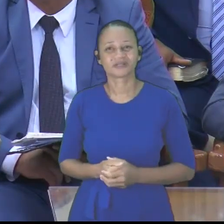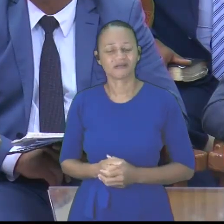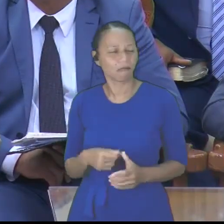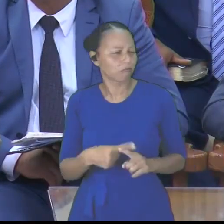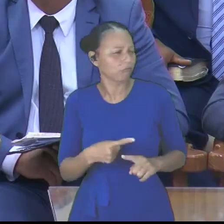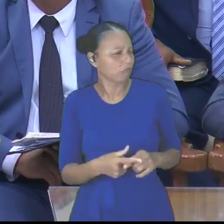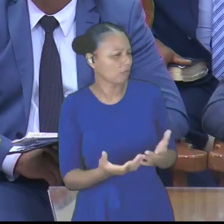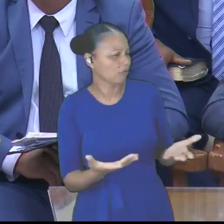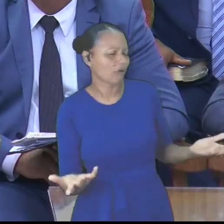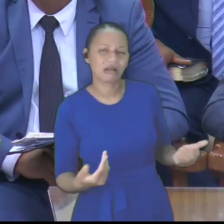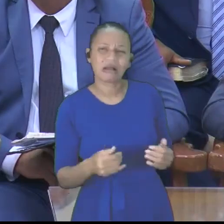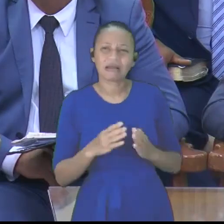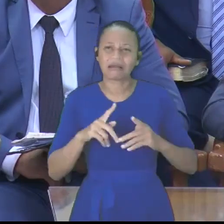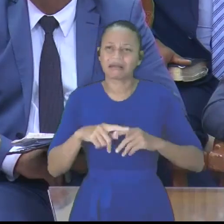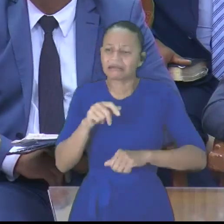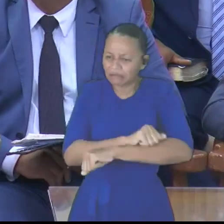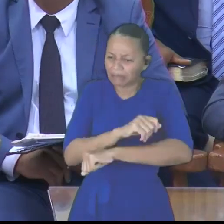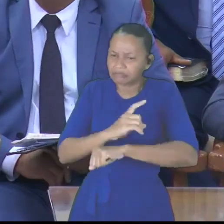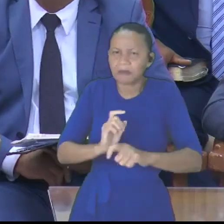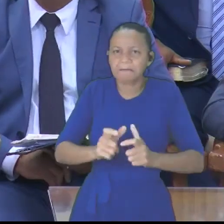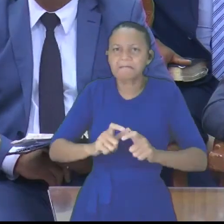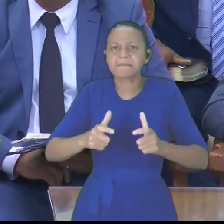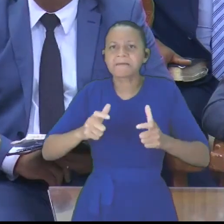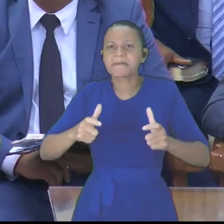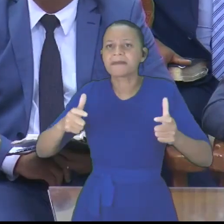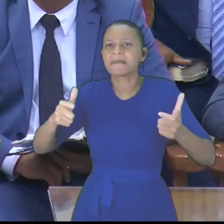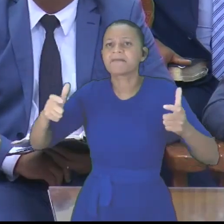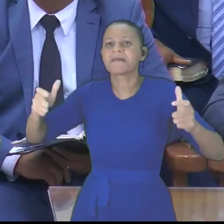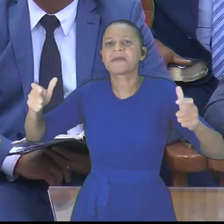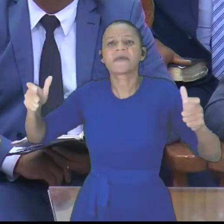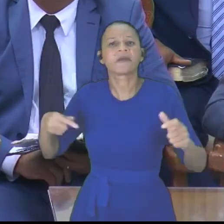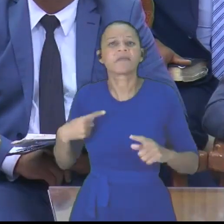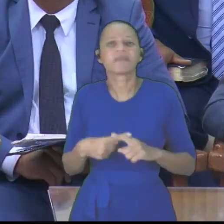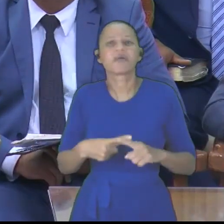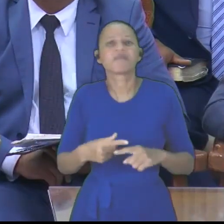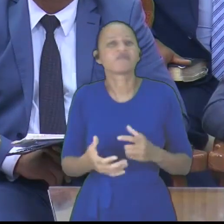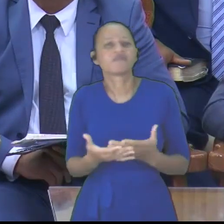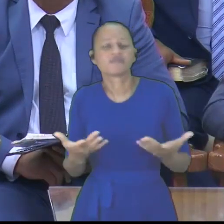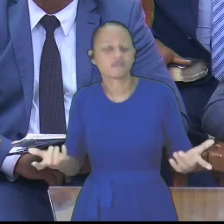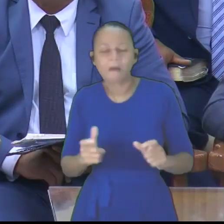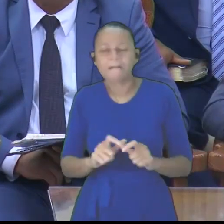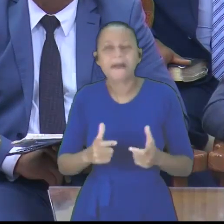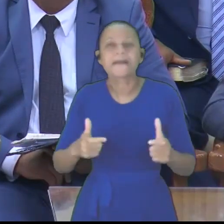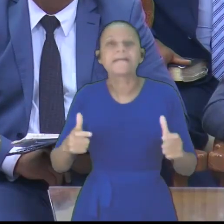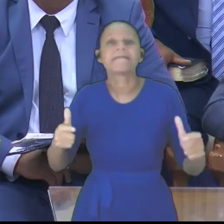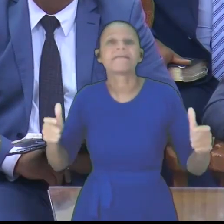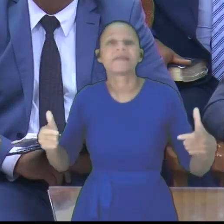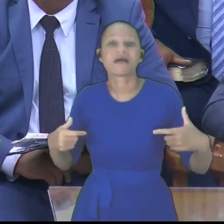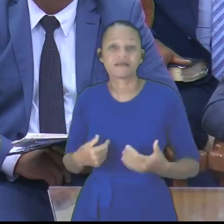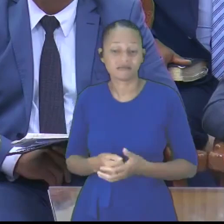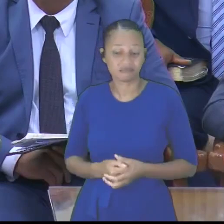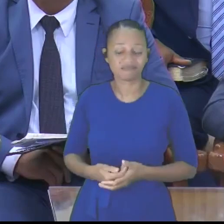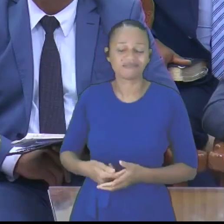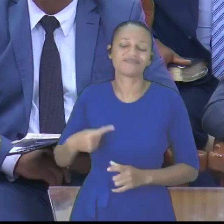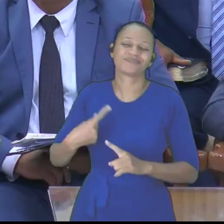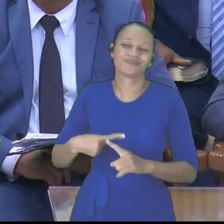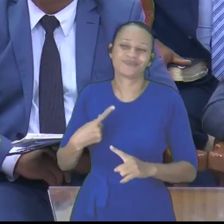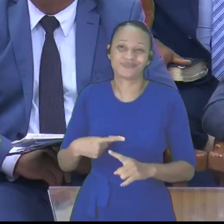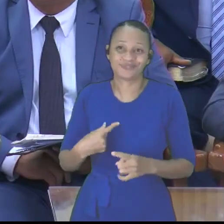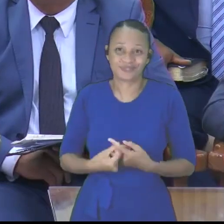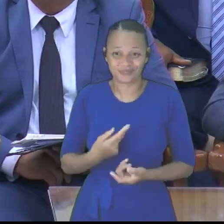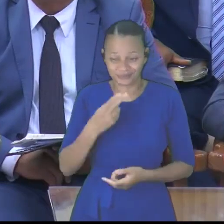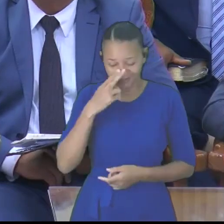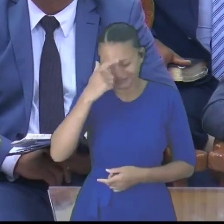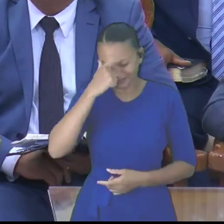Por que foi que a Assembleia de Deus cresceu tanto ao longo dos anos? Por que foi que ela cresceu tanto? Porque os crentes eram cheios do Espírito Santo